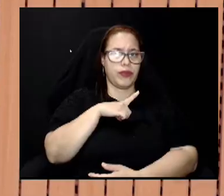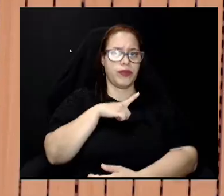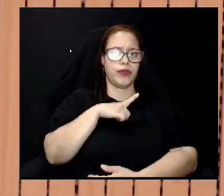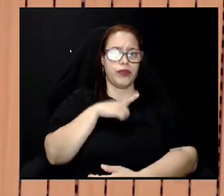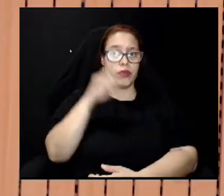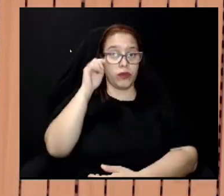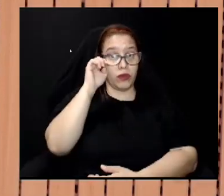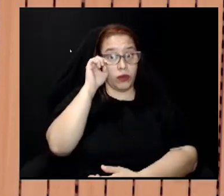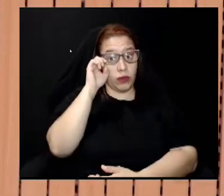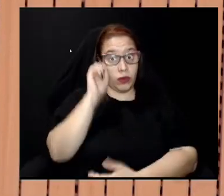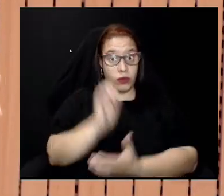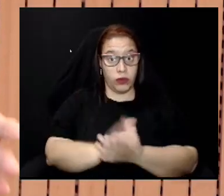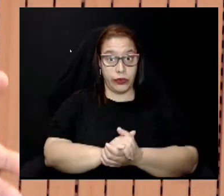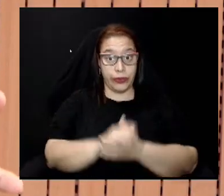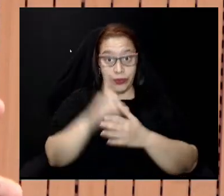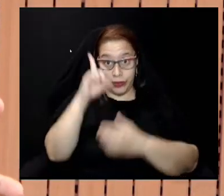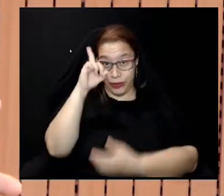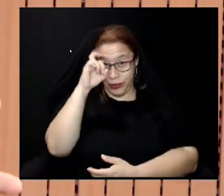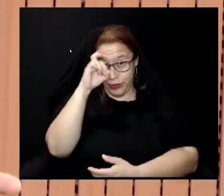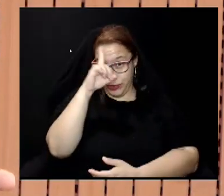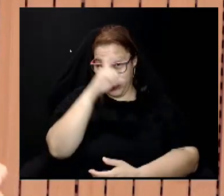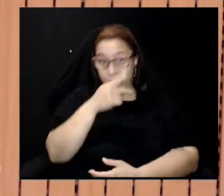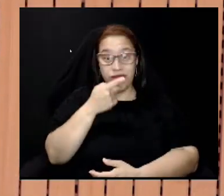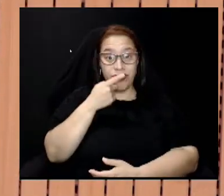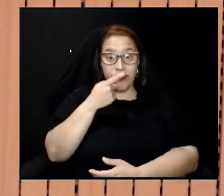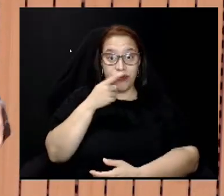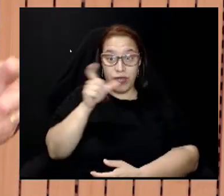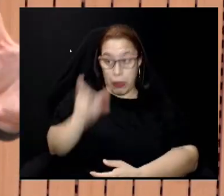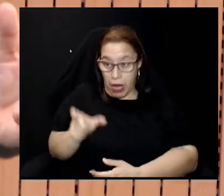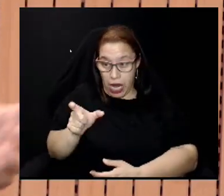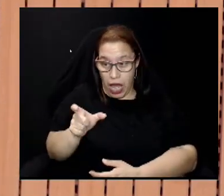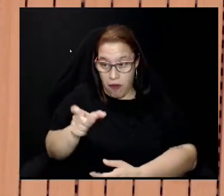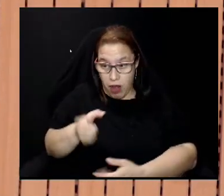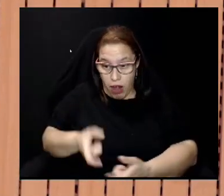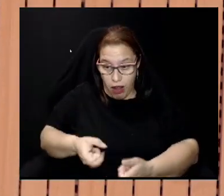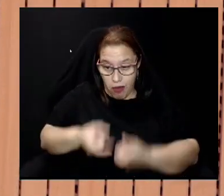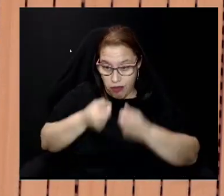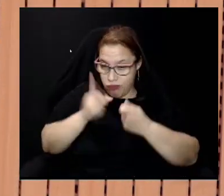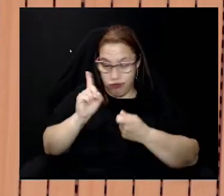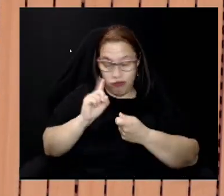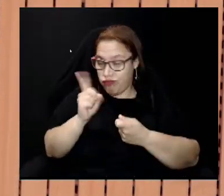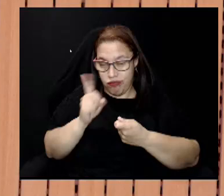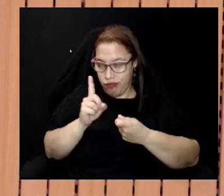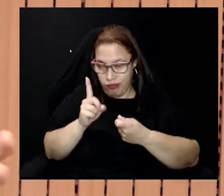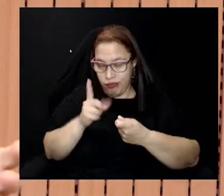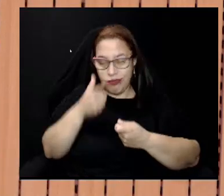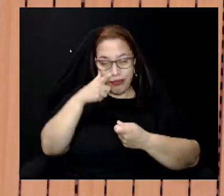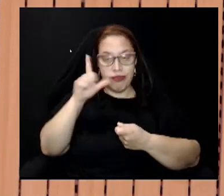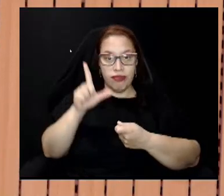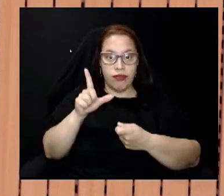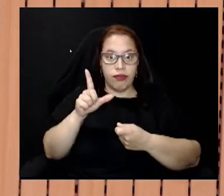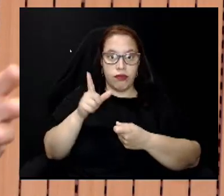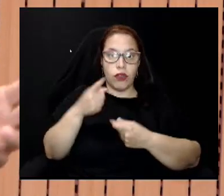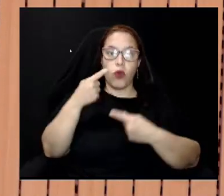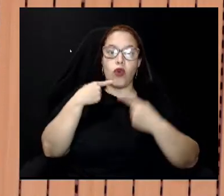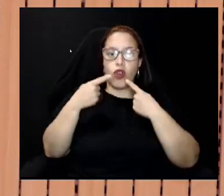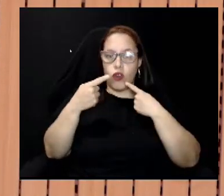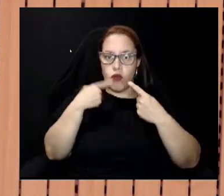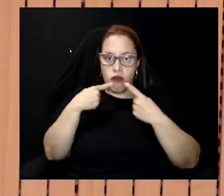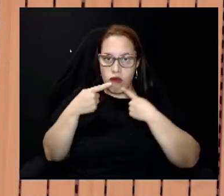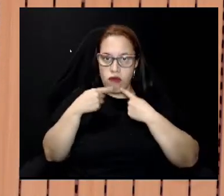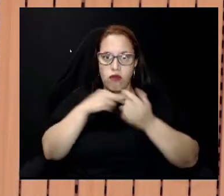assim, a dificuldade de falar a palavra câncer, né? Hoje não, hoje a gente consegue dialogar com vários